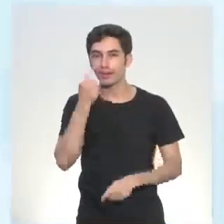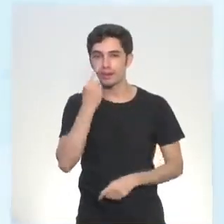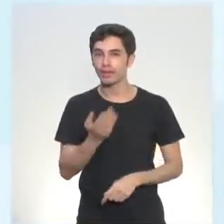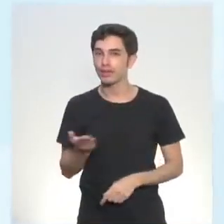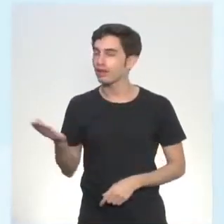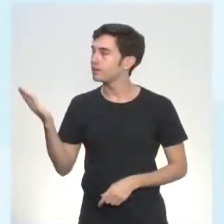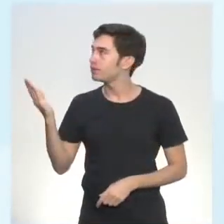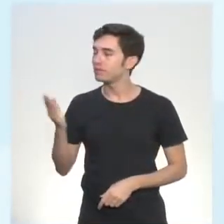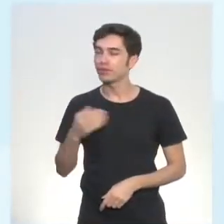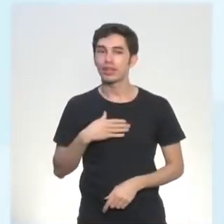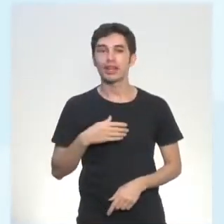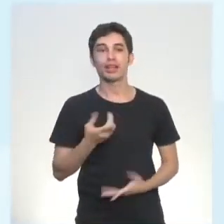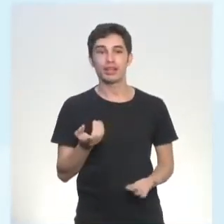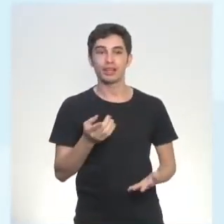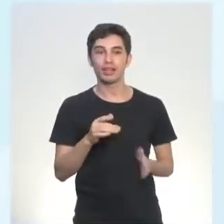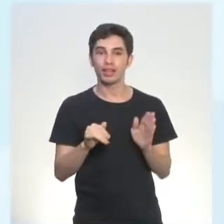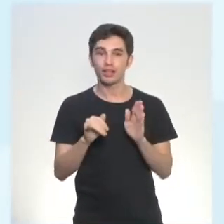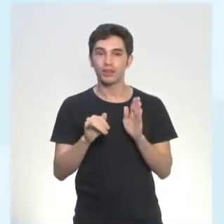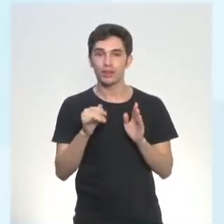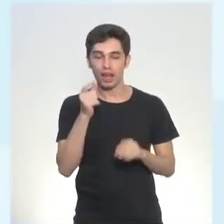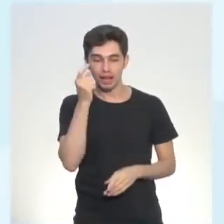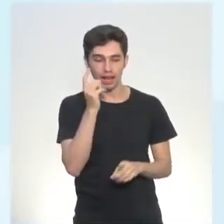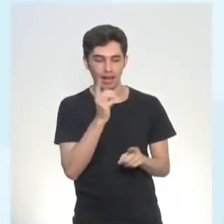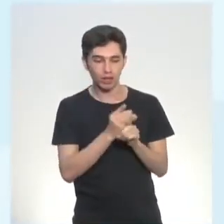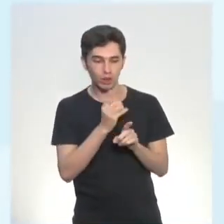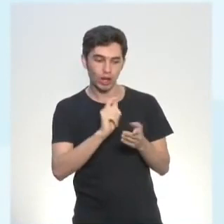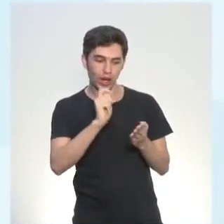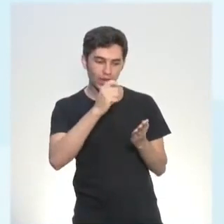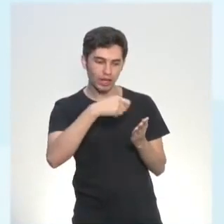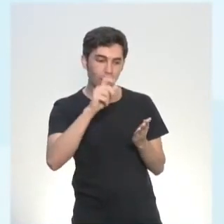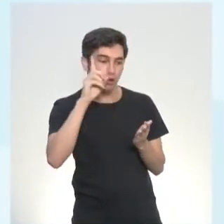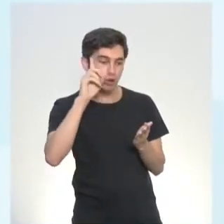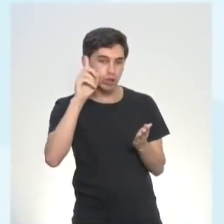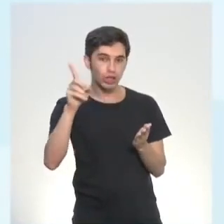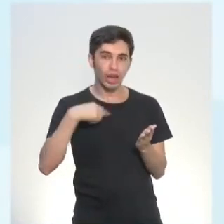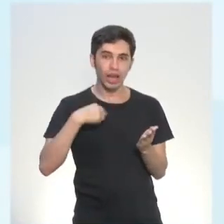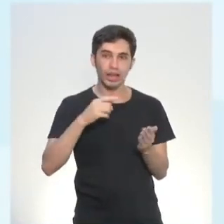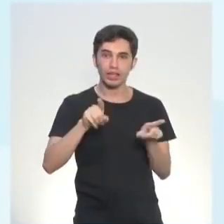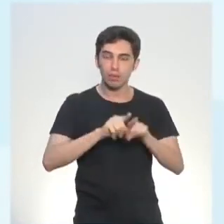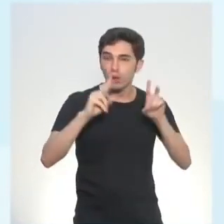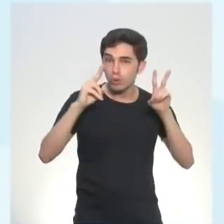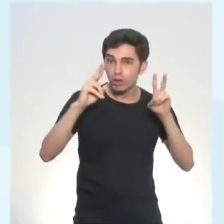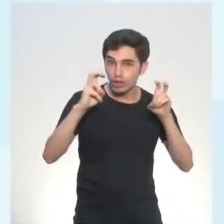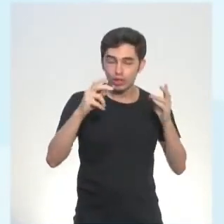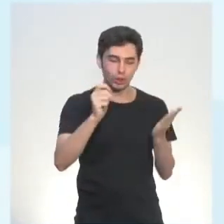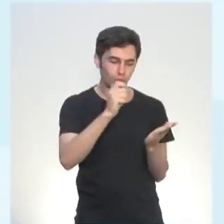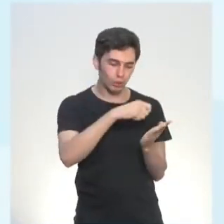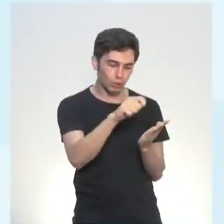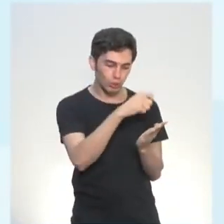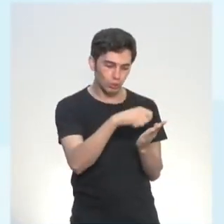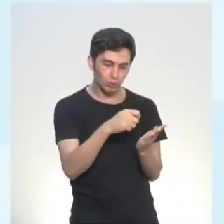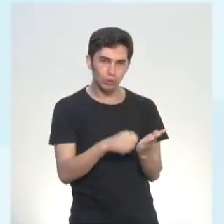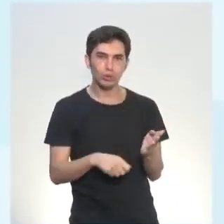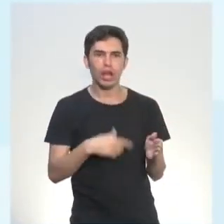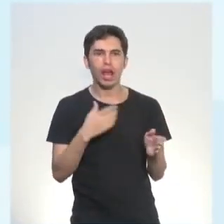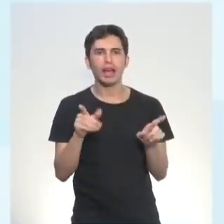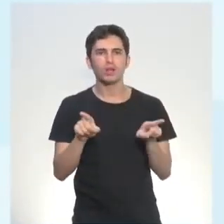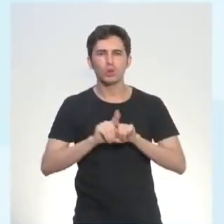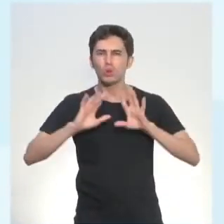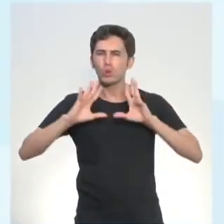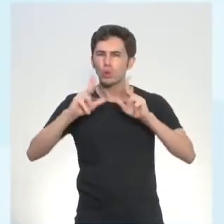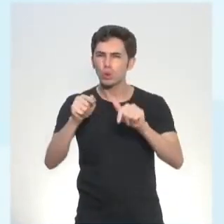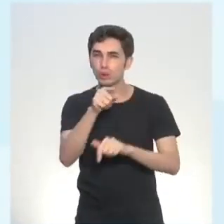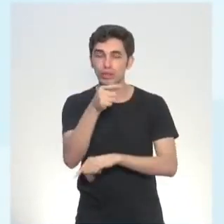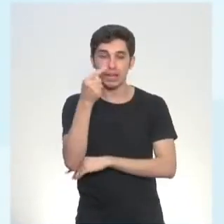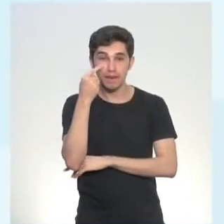gente, identificação da nossa aula, com data e título. Anotem aí tudo o que vocês quiserem da nossa aula,